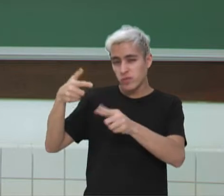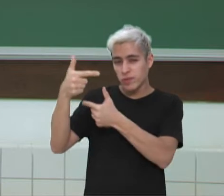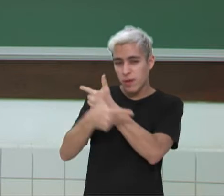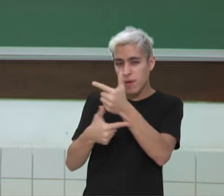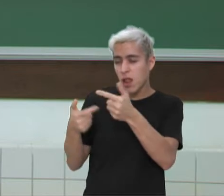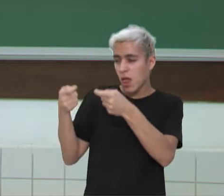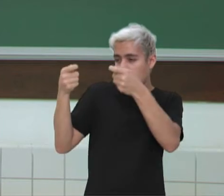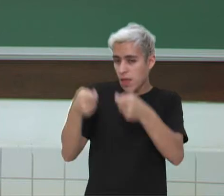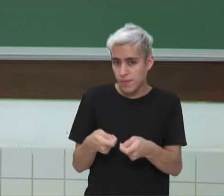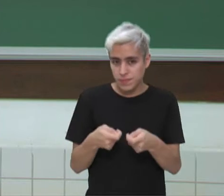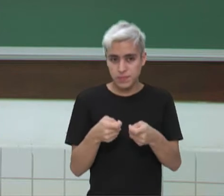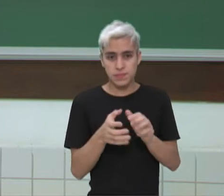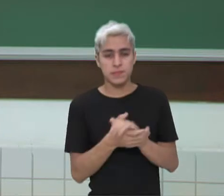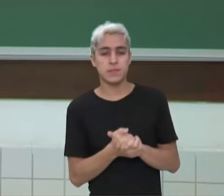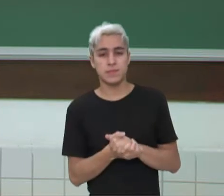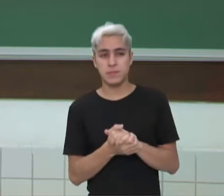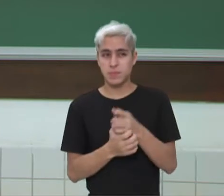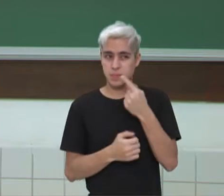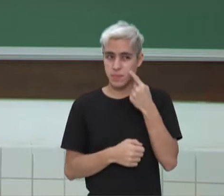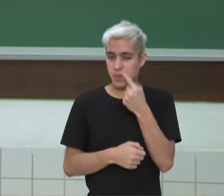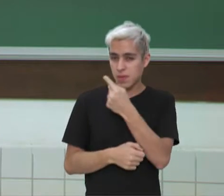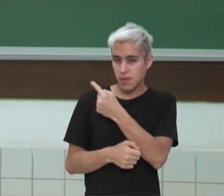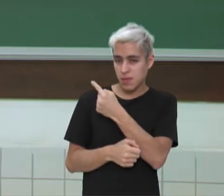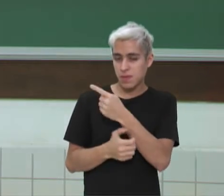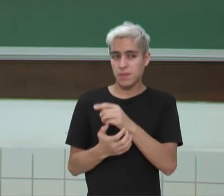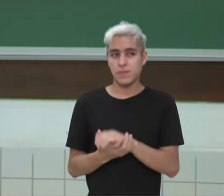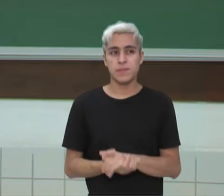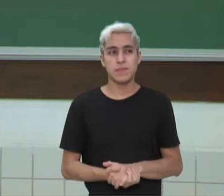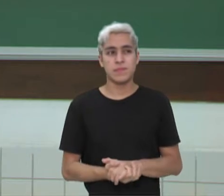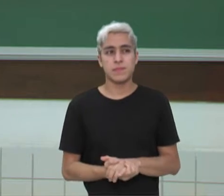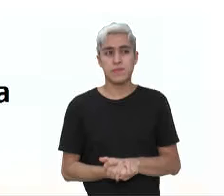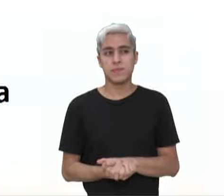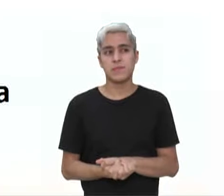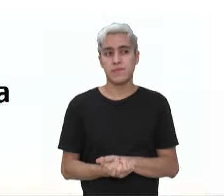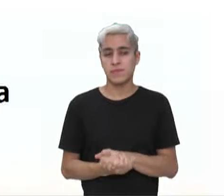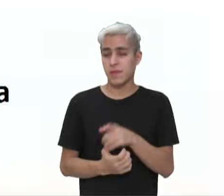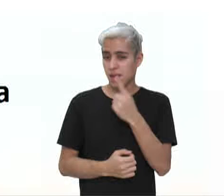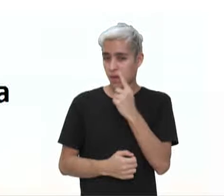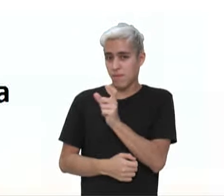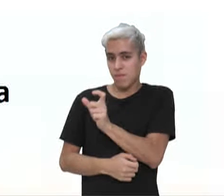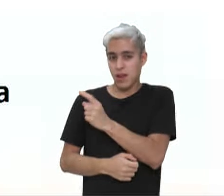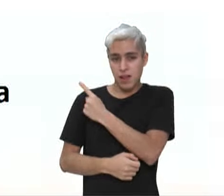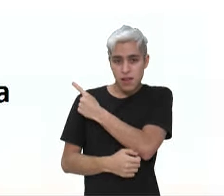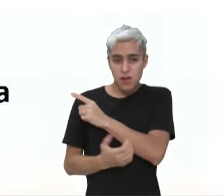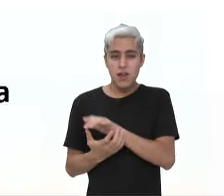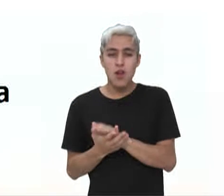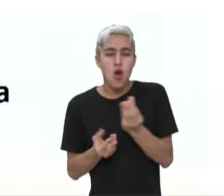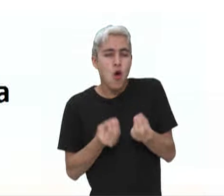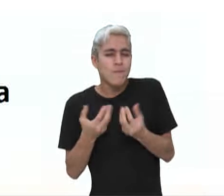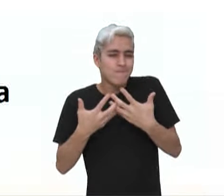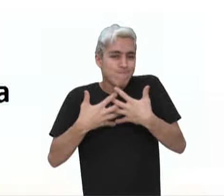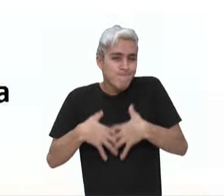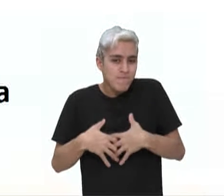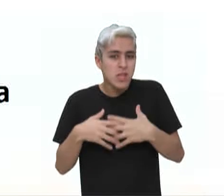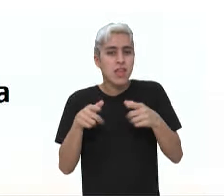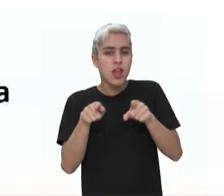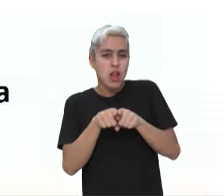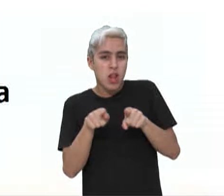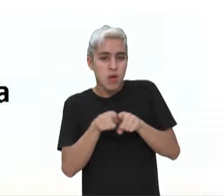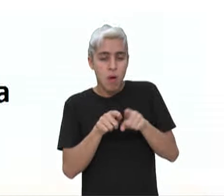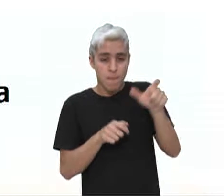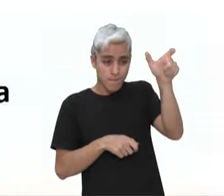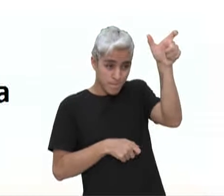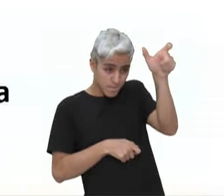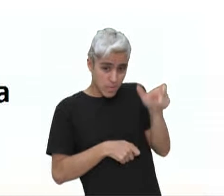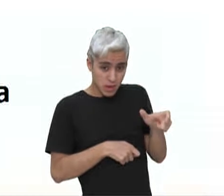primeira, encomienda, em espanhol mesmo. A encomienda, como funcionava? Um colono